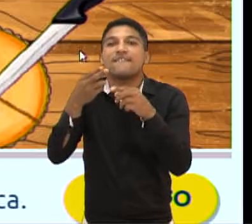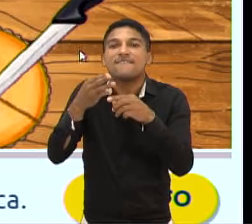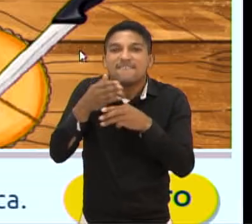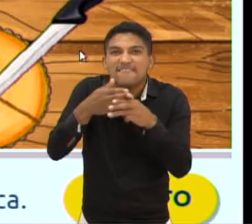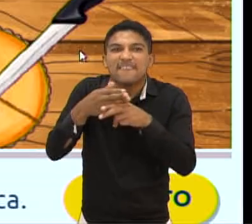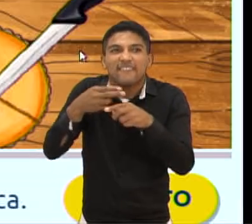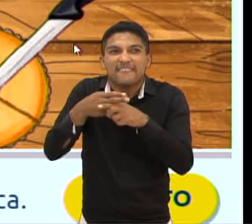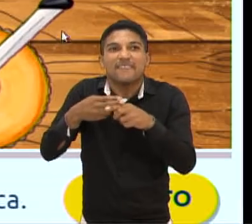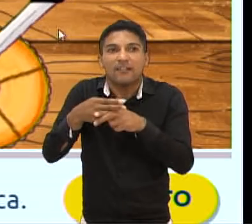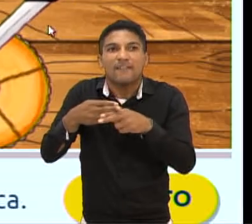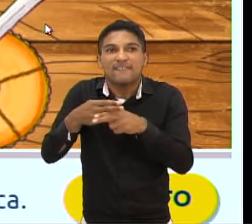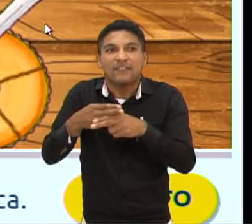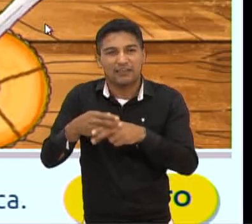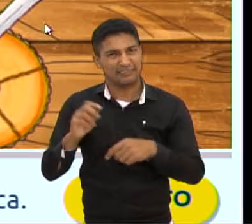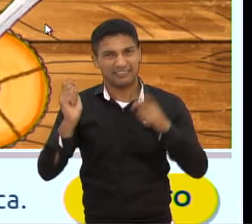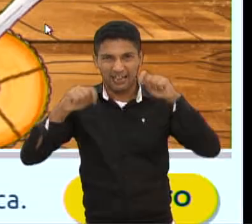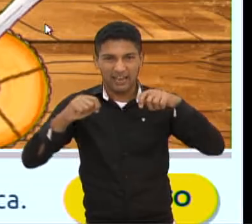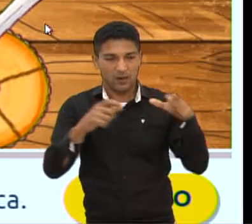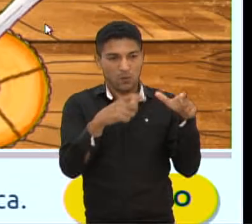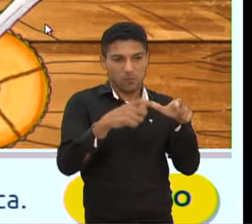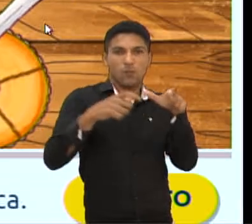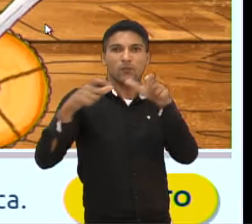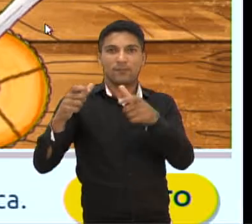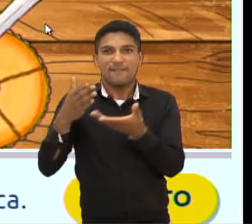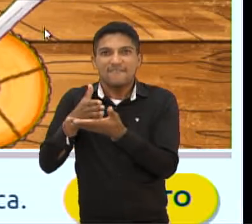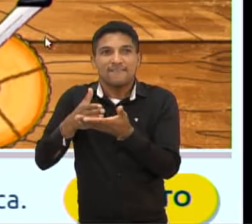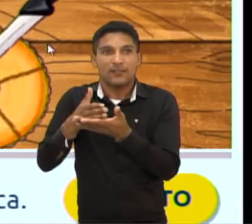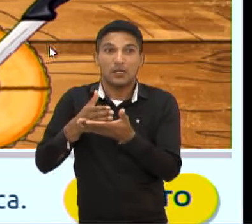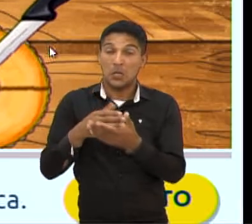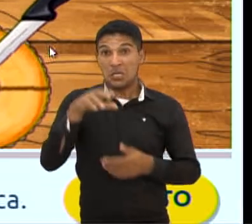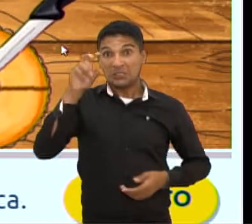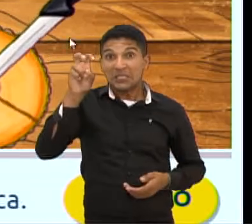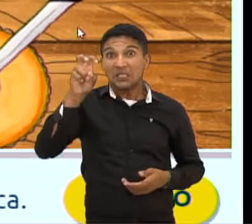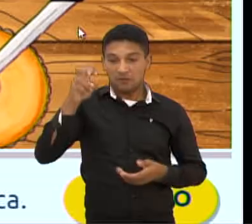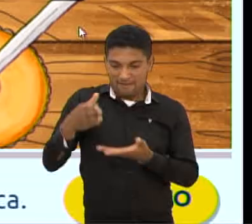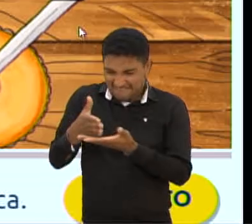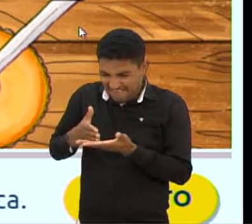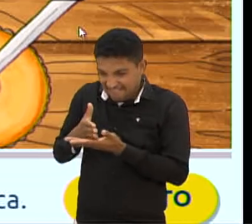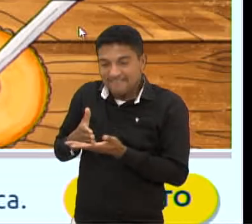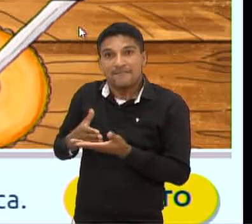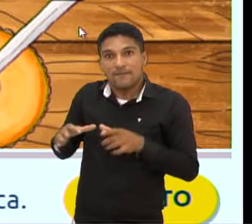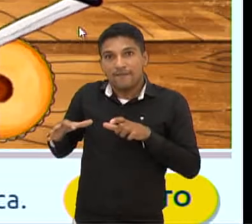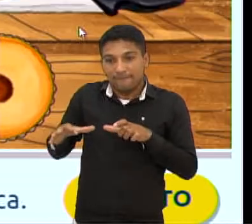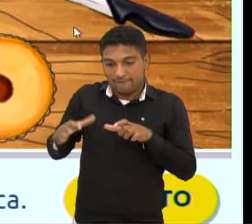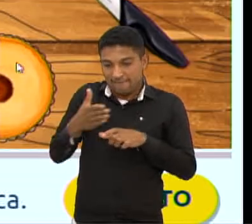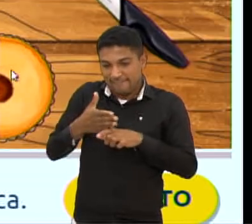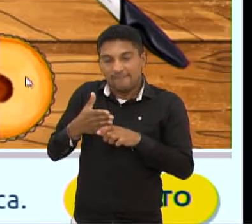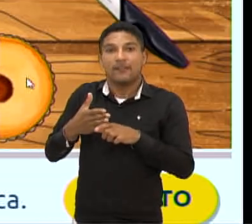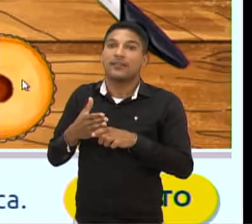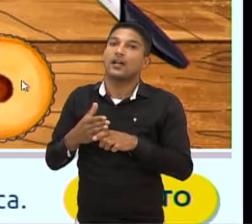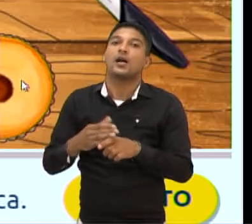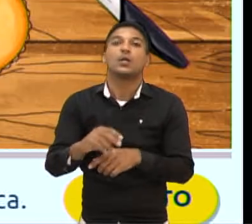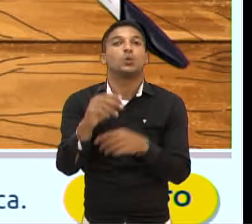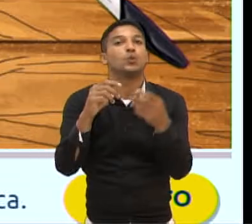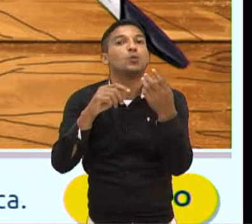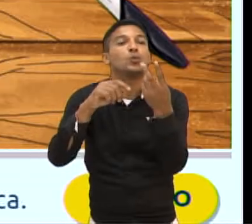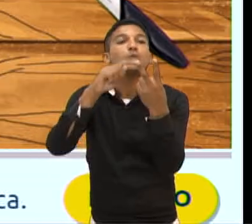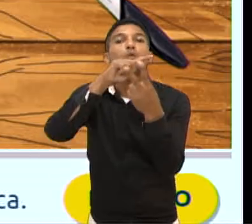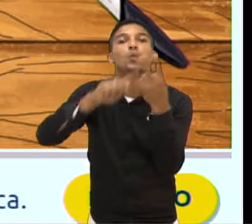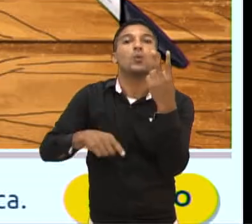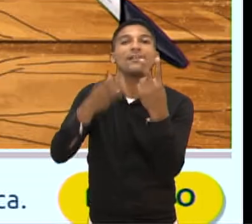quantidade igual nos 2 pratos? E em 5? Eu acho que não, né? Vamos dividir em o quê? Em 2 partes. Verifiquem